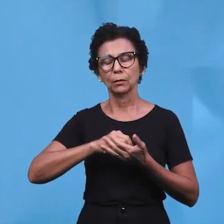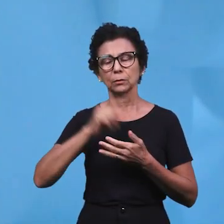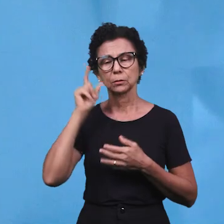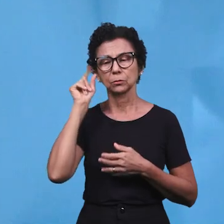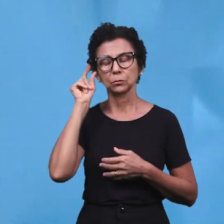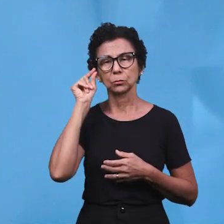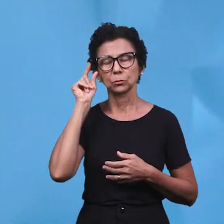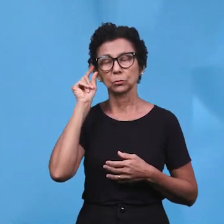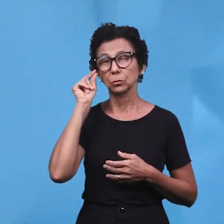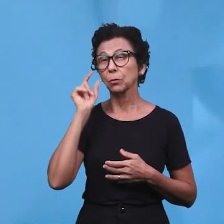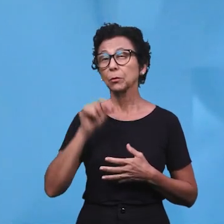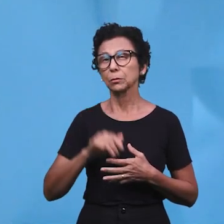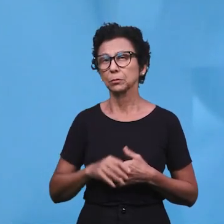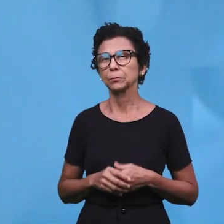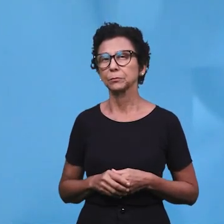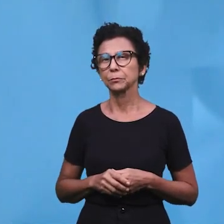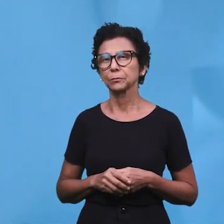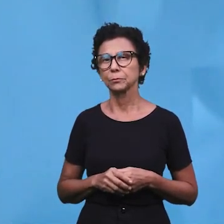não reparador,